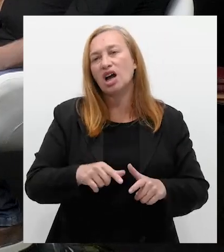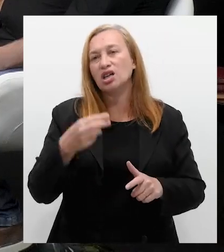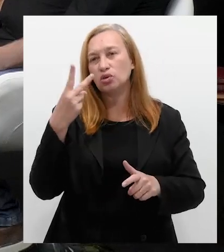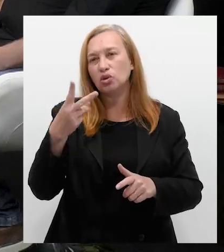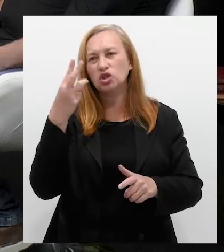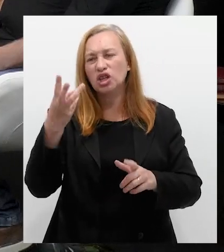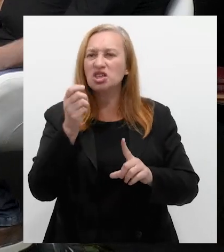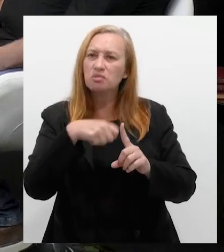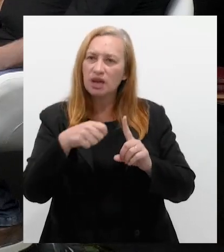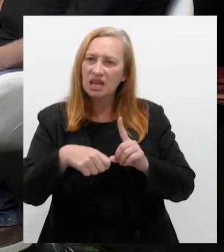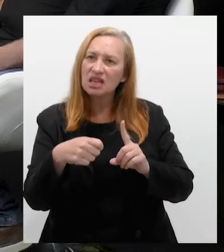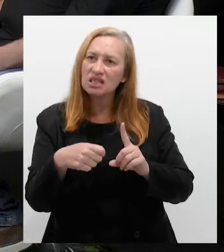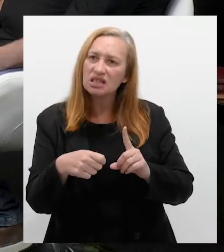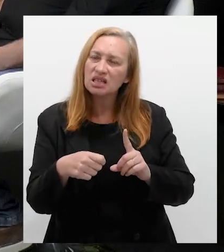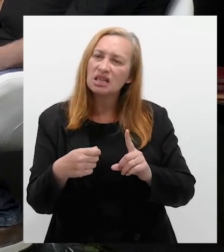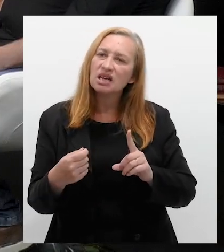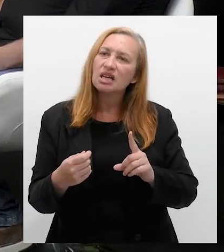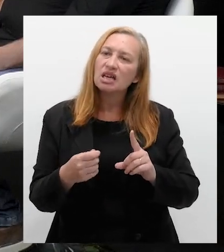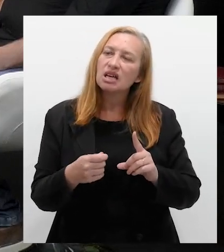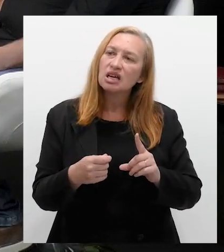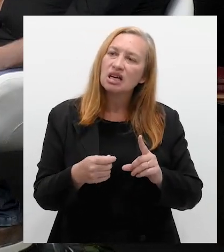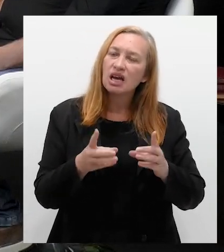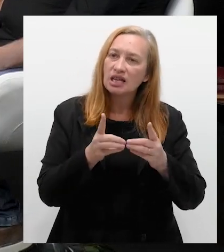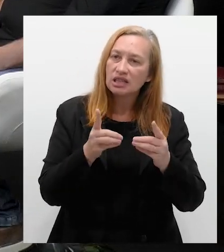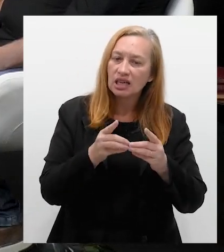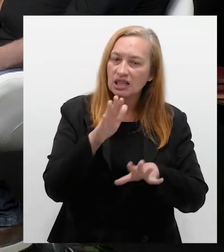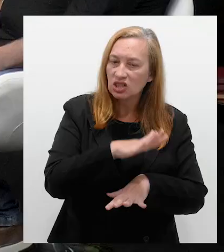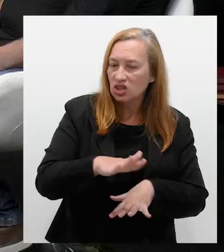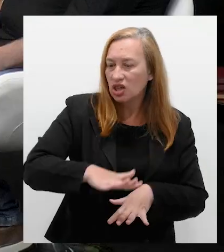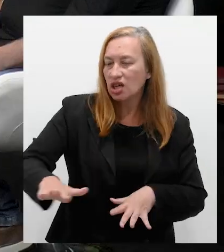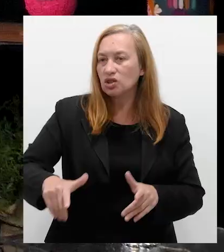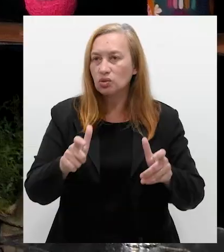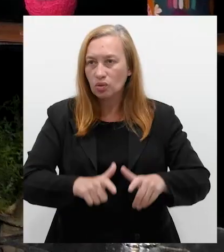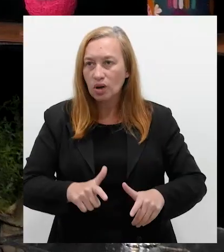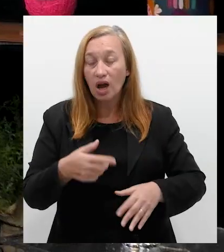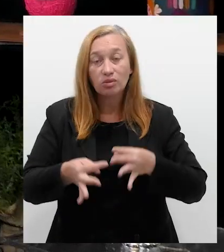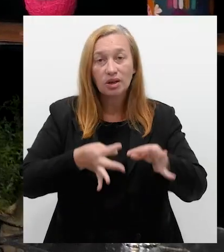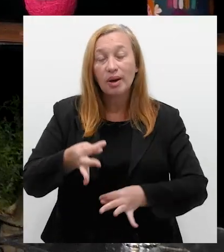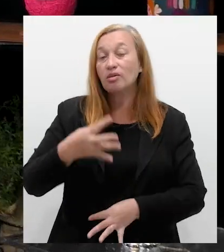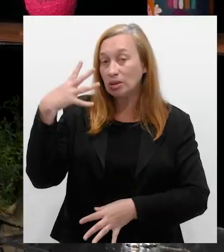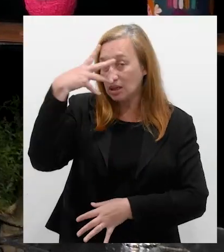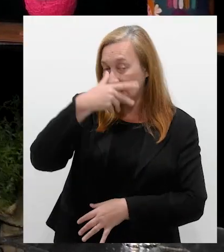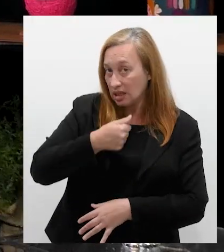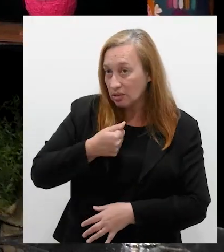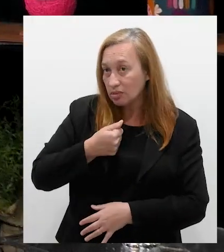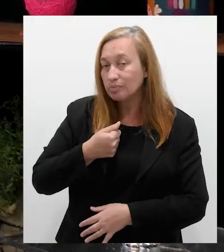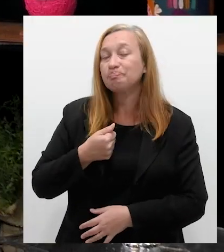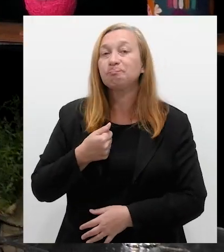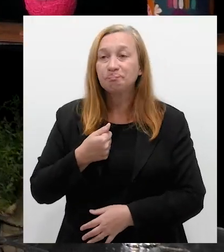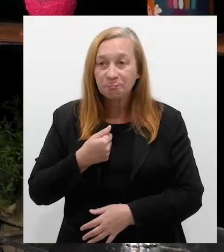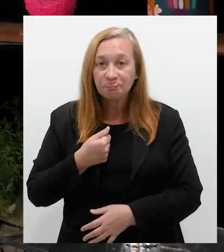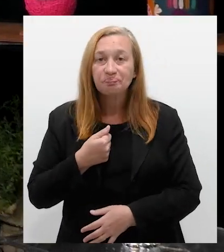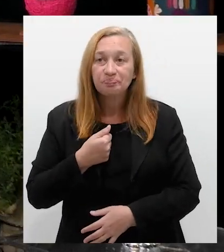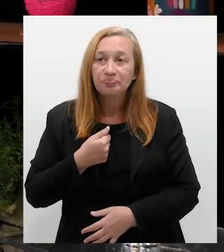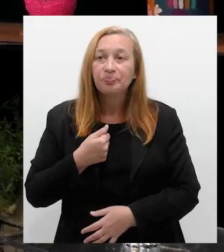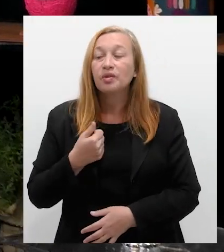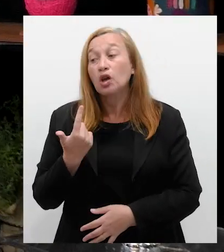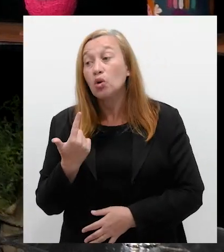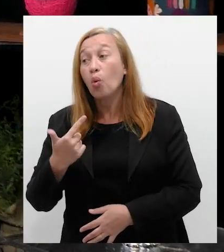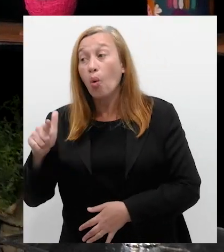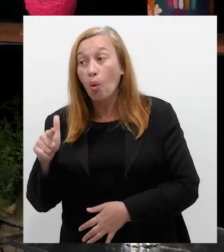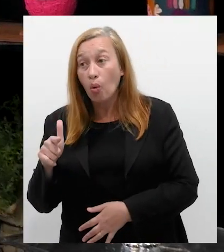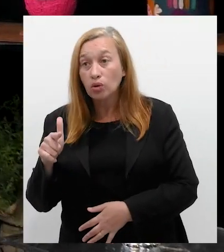meses, uma média, e atende aquelas crianças ali. Então é um trabalho muito bonito, muito lindo, que